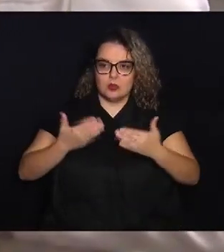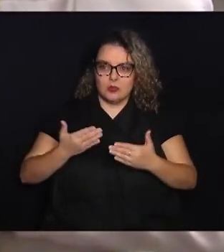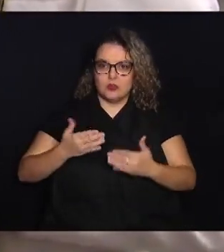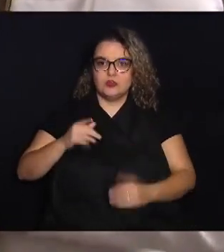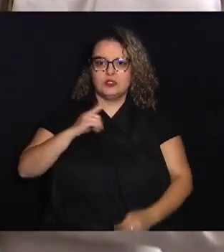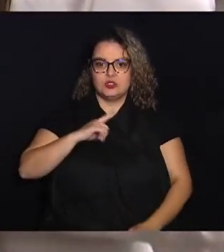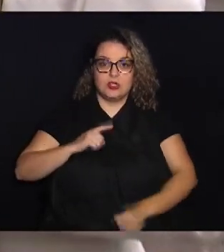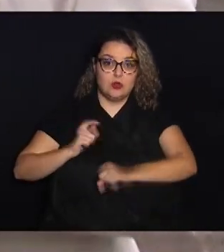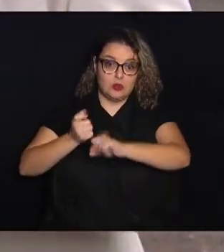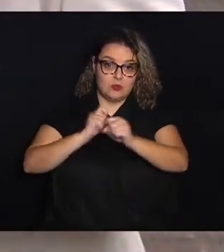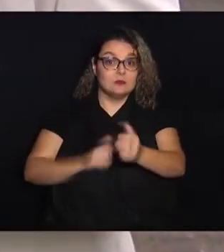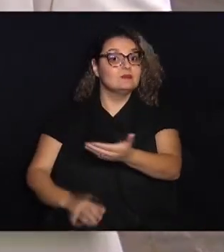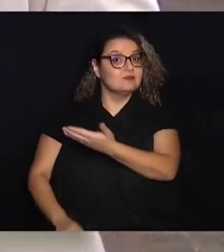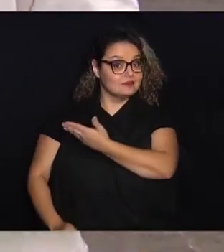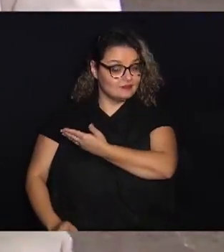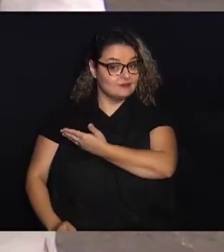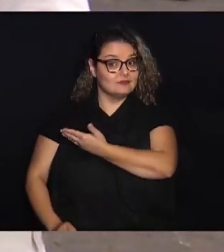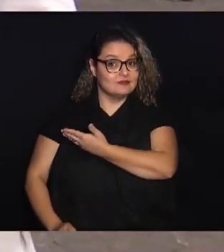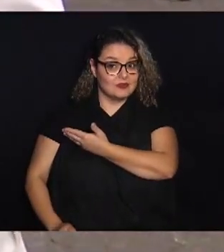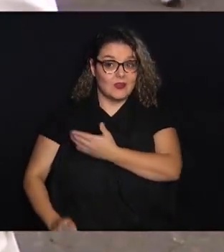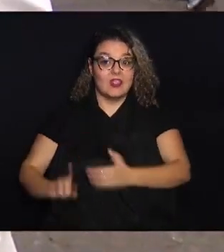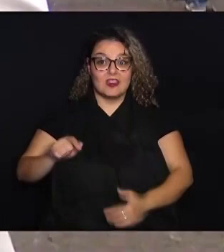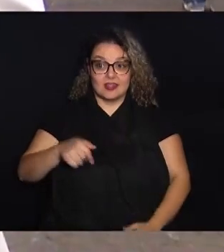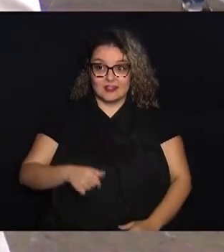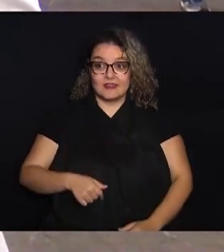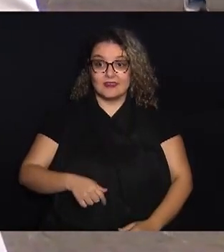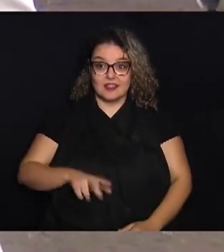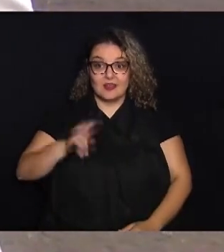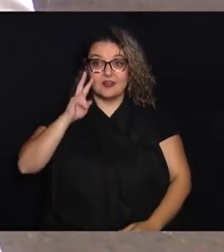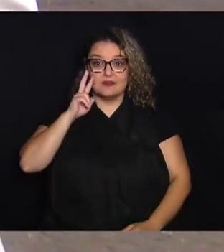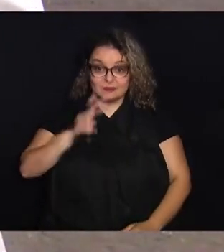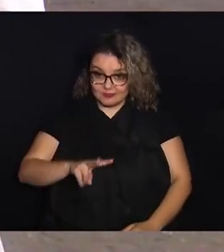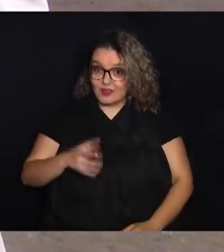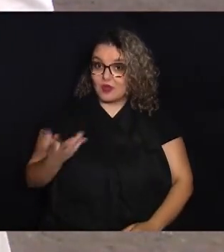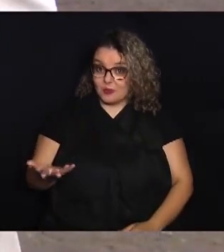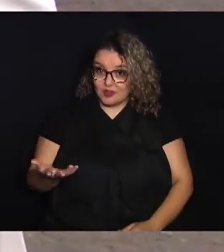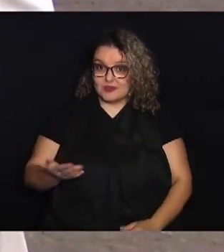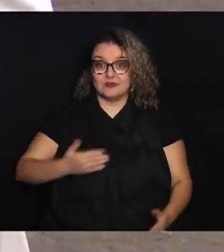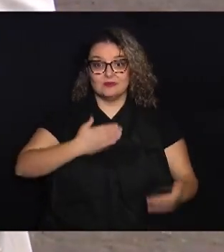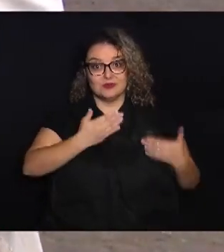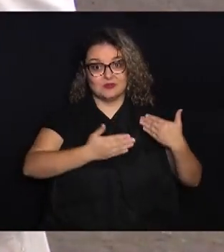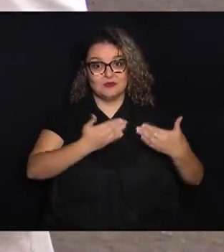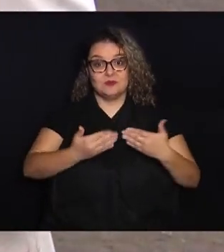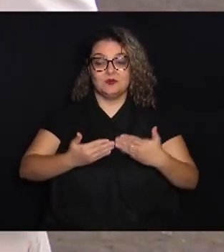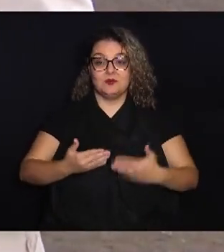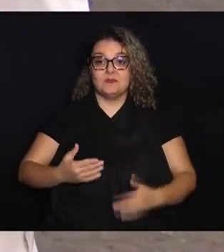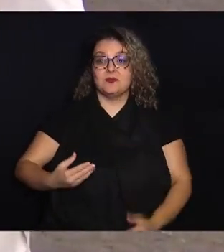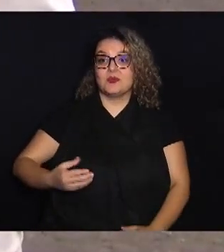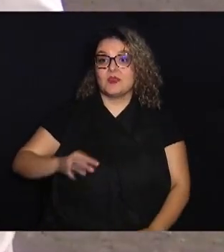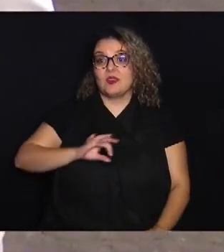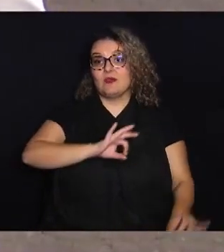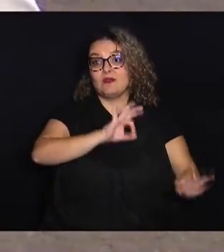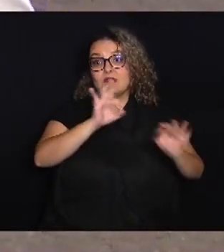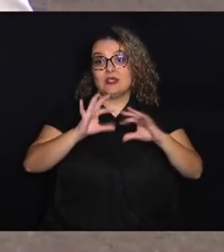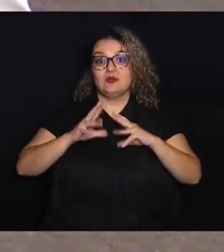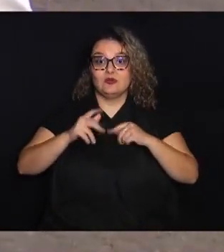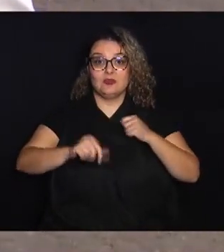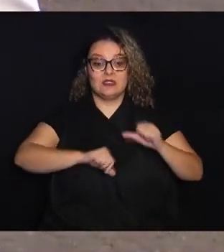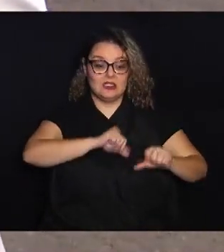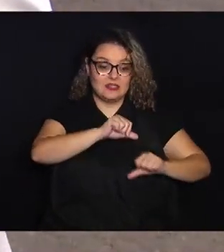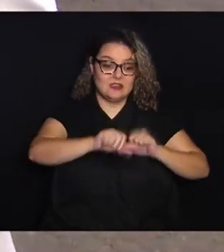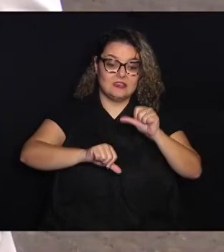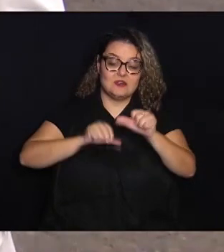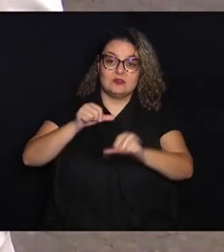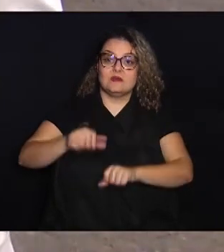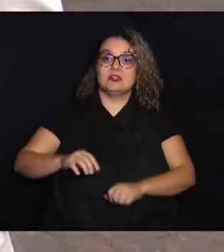esse monumento belo aqui, que é uma testemunha ocular do tempo, né? Ele está aqui presenciando toda a transformação da